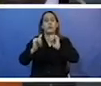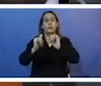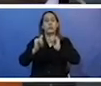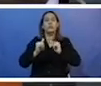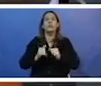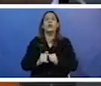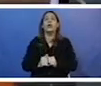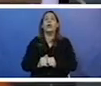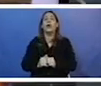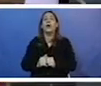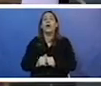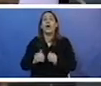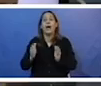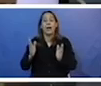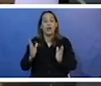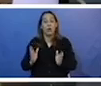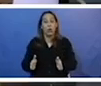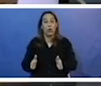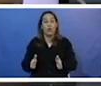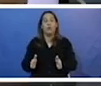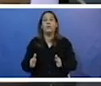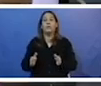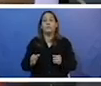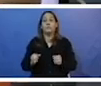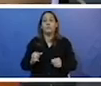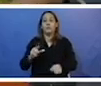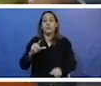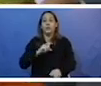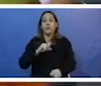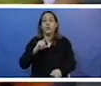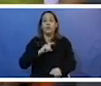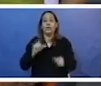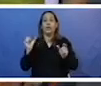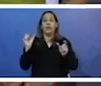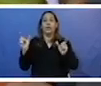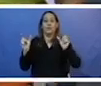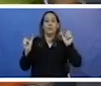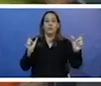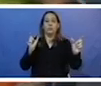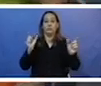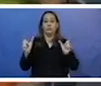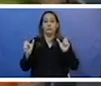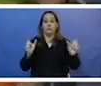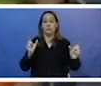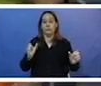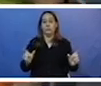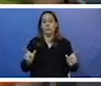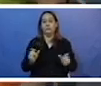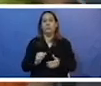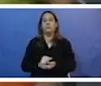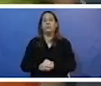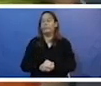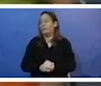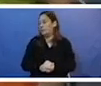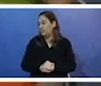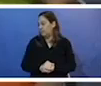rimas, sem estrofes. E esse daqui, esse João e Maria, ele já está falando aqui, ó, em cordel.